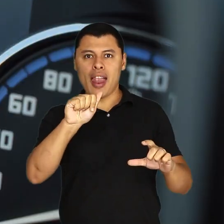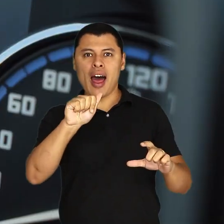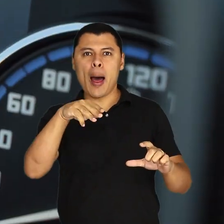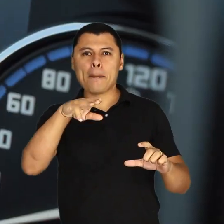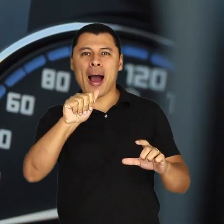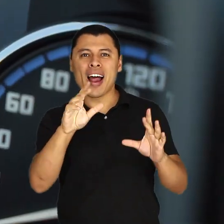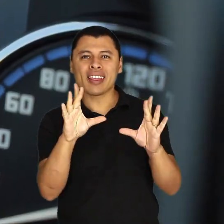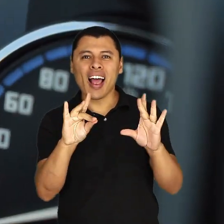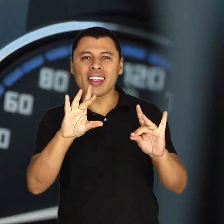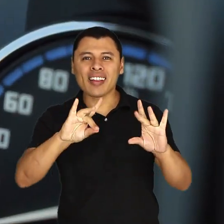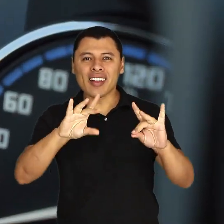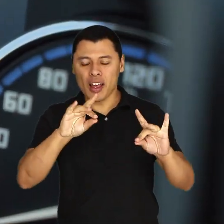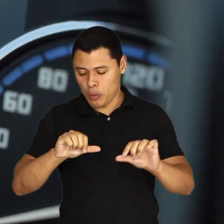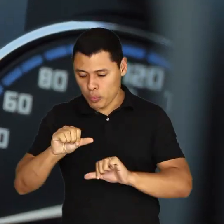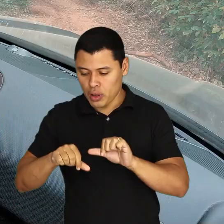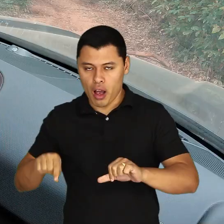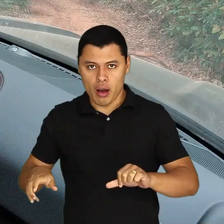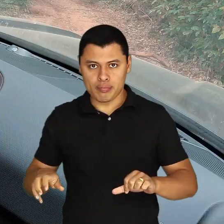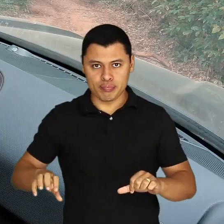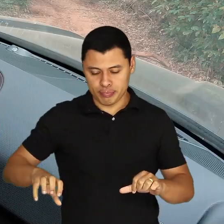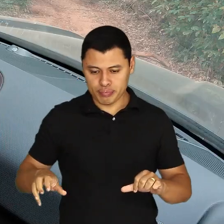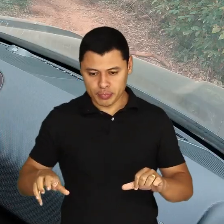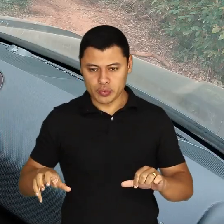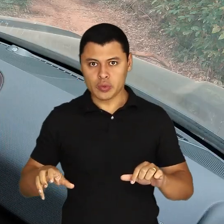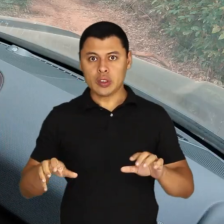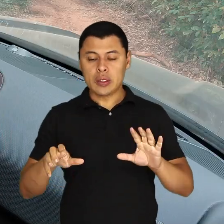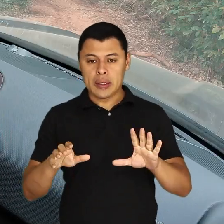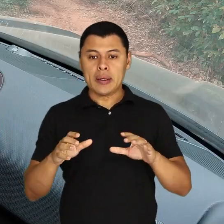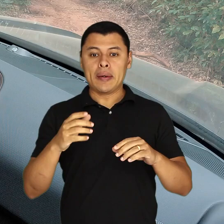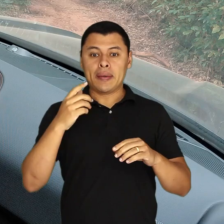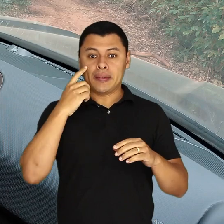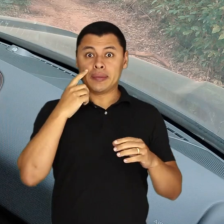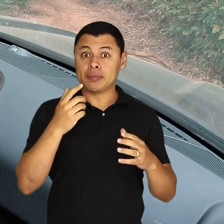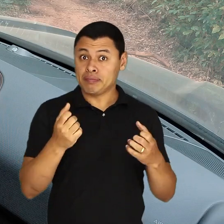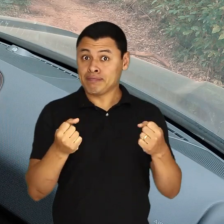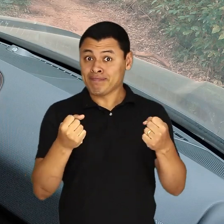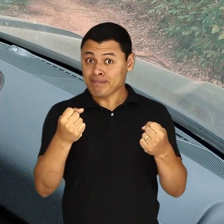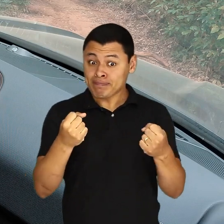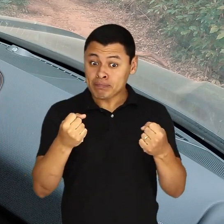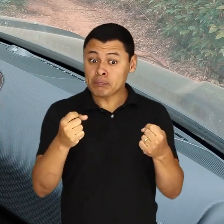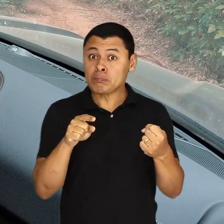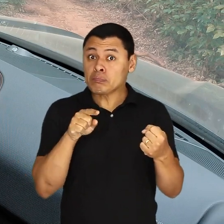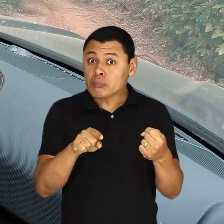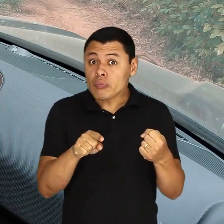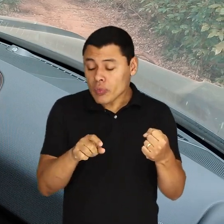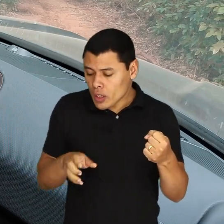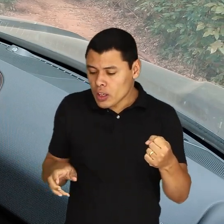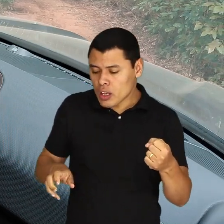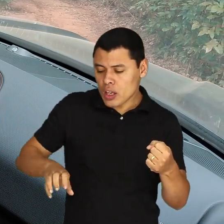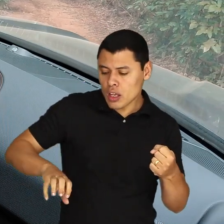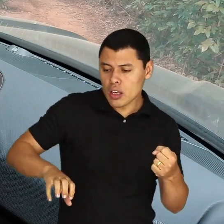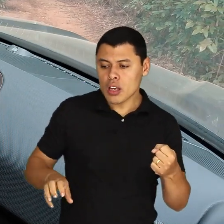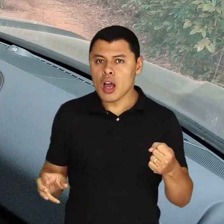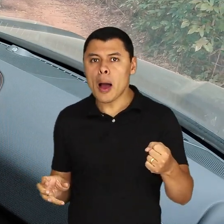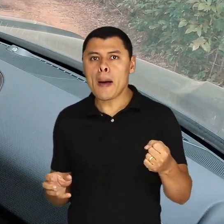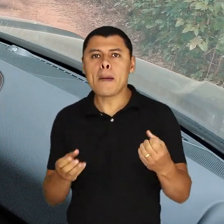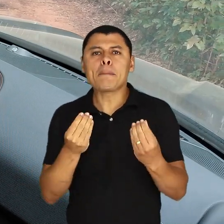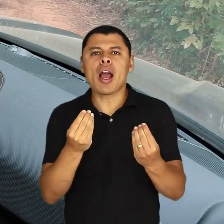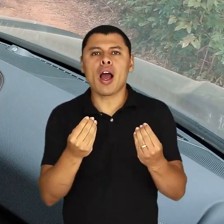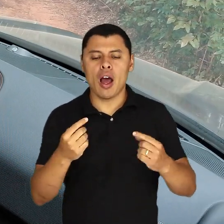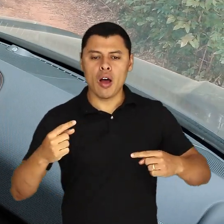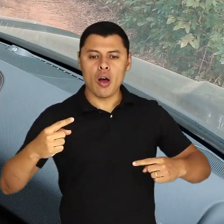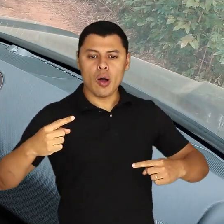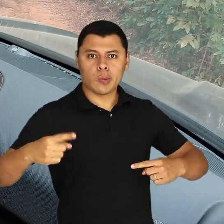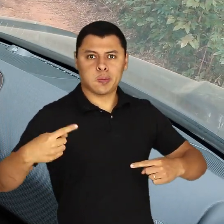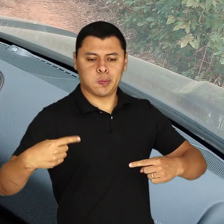modo Lama. Eu estava no modo Rock justamente porque a gente resgatou aqui agora há pouco o Bandeirante. Ele permite